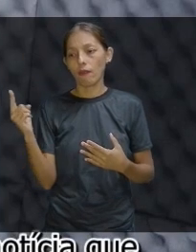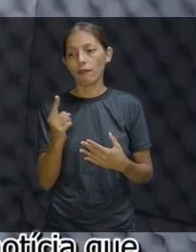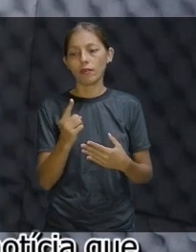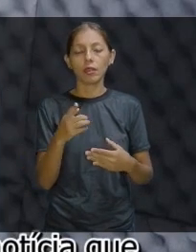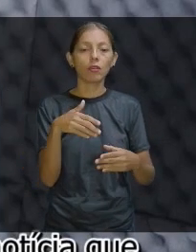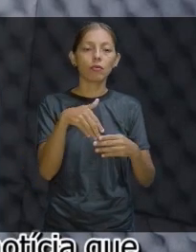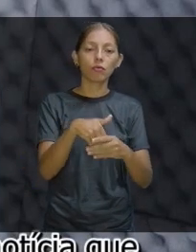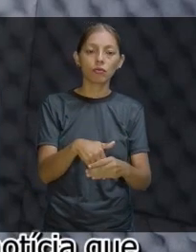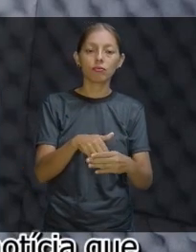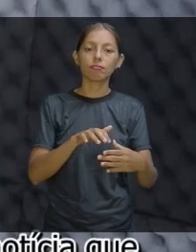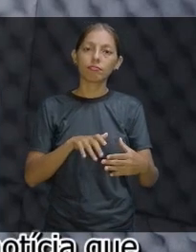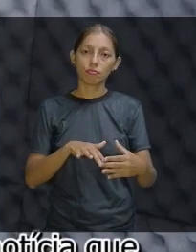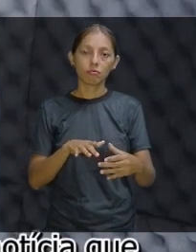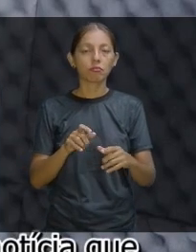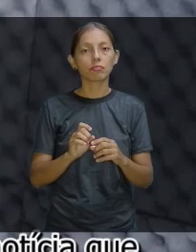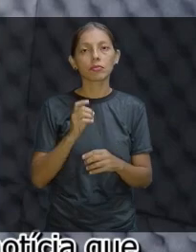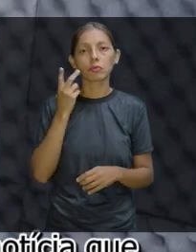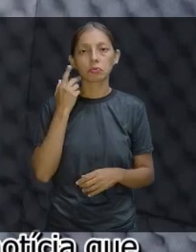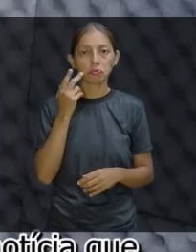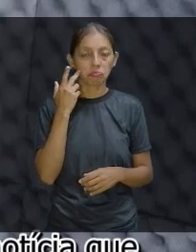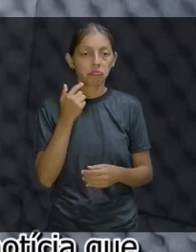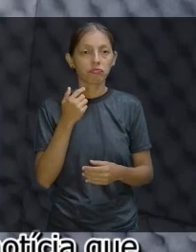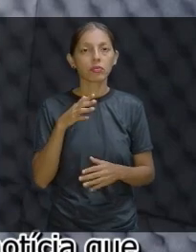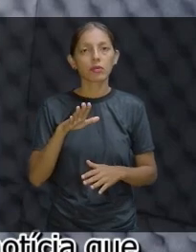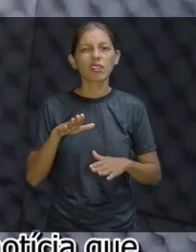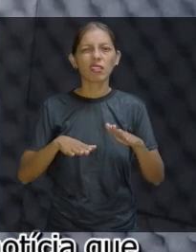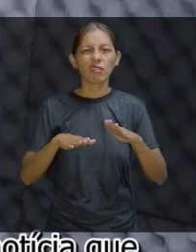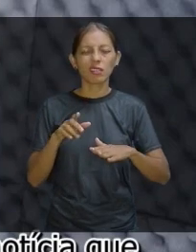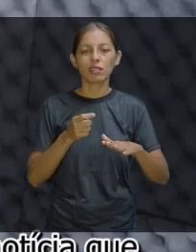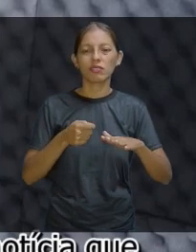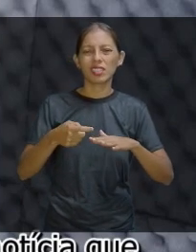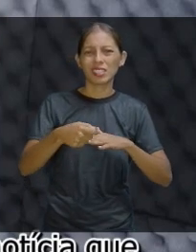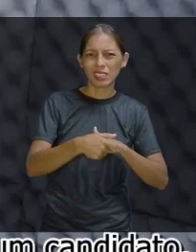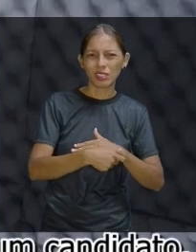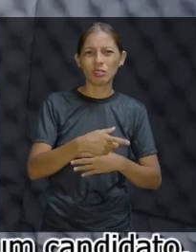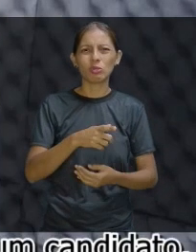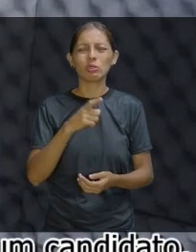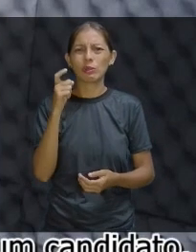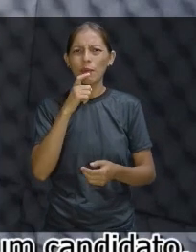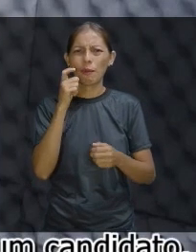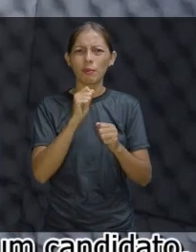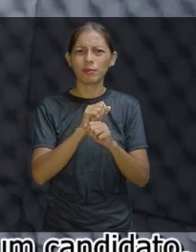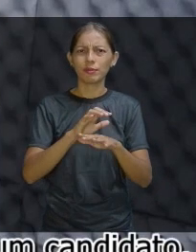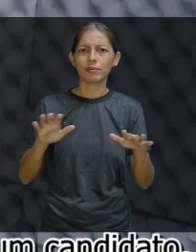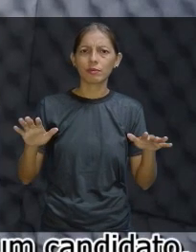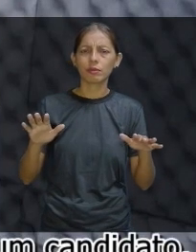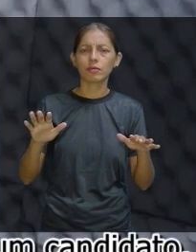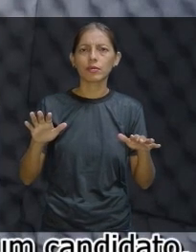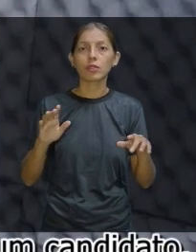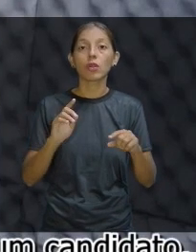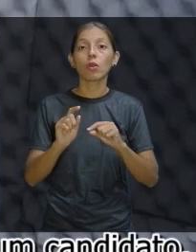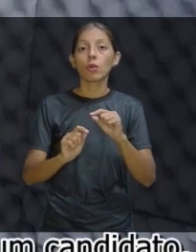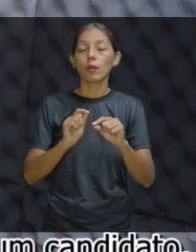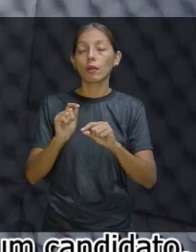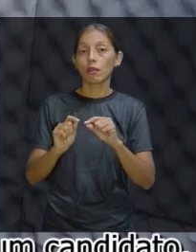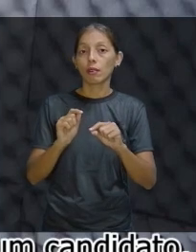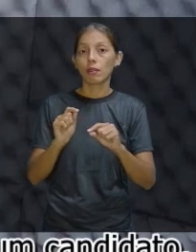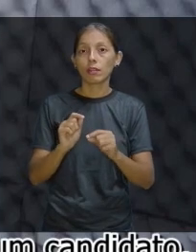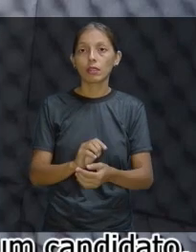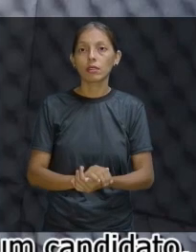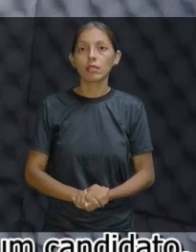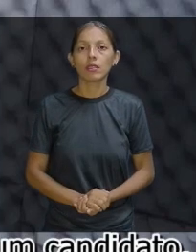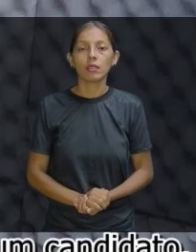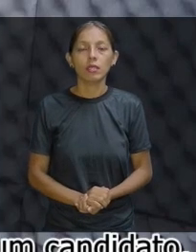questão das fake news, inteligência artificial, né, a notícia que eventualmente